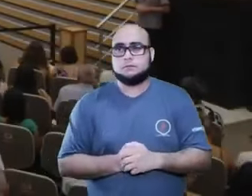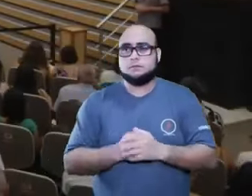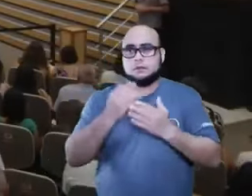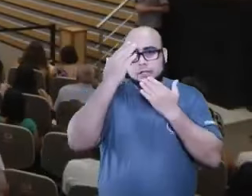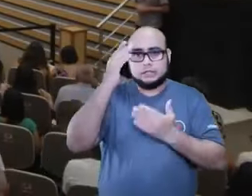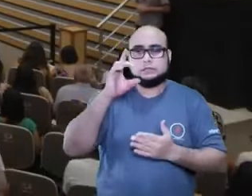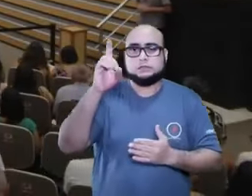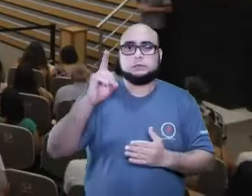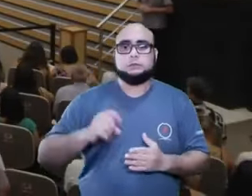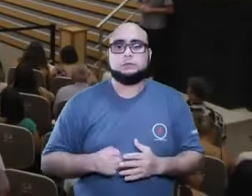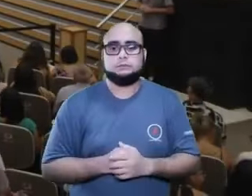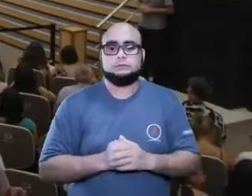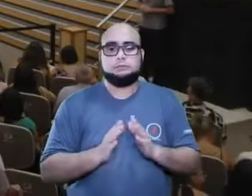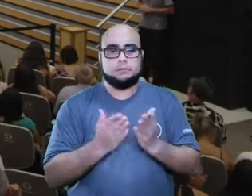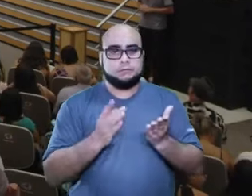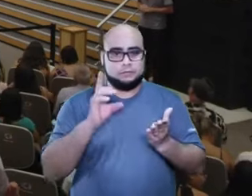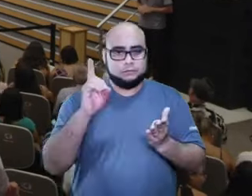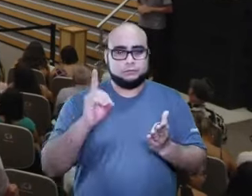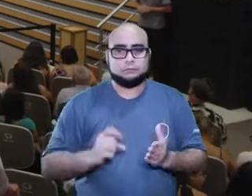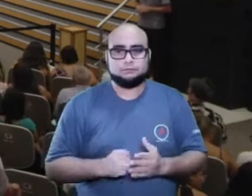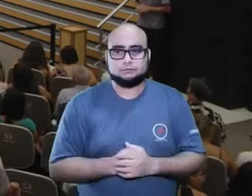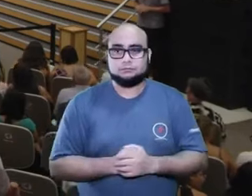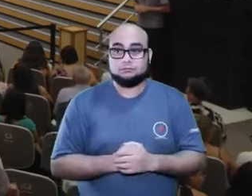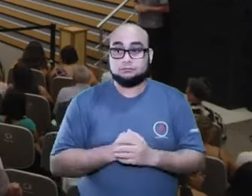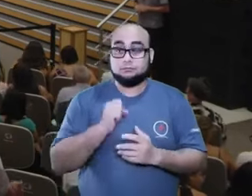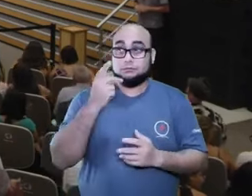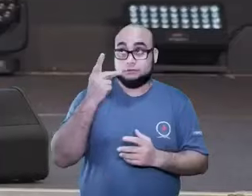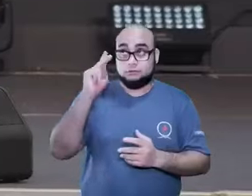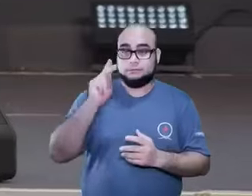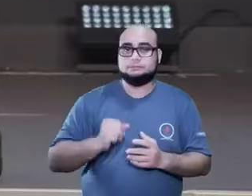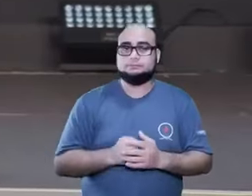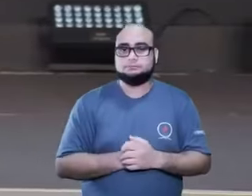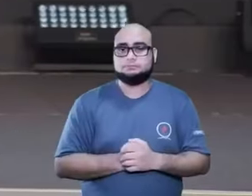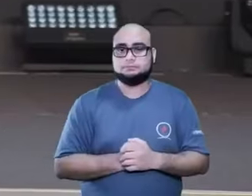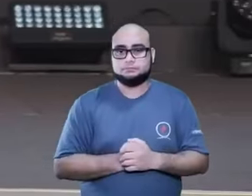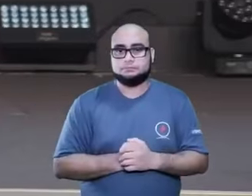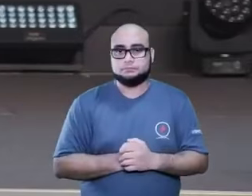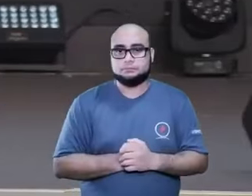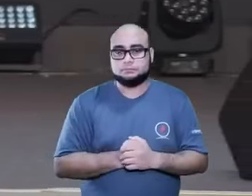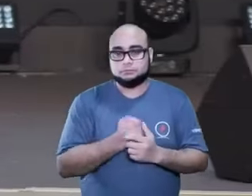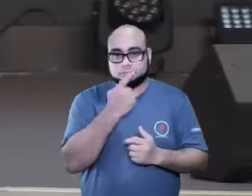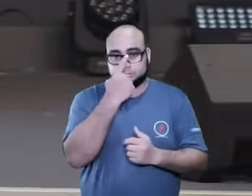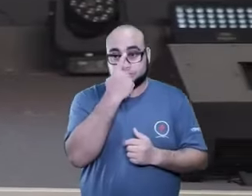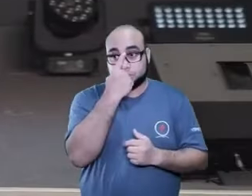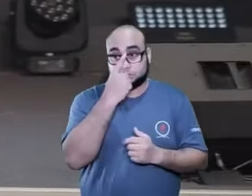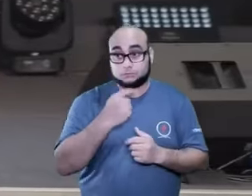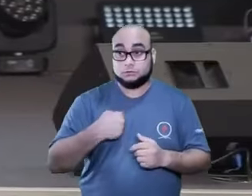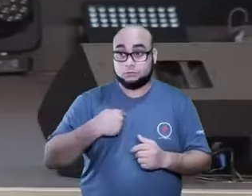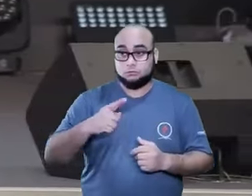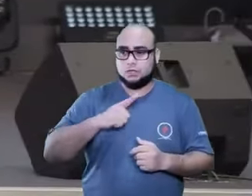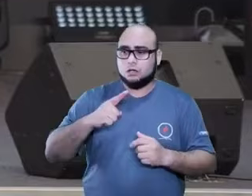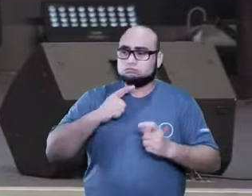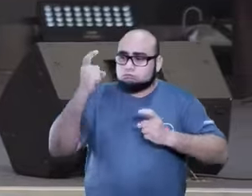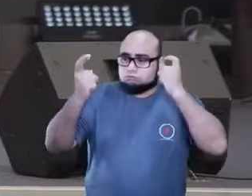Deus, pela palavra do Senhor, não é? Uma das preocupações que eu tenho